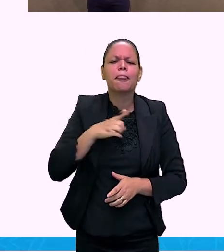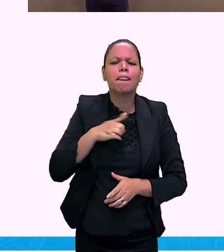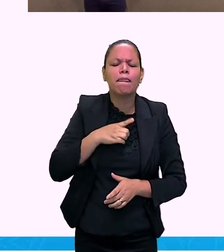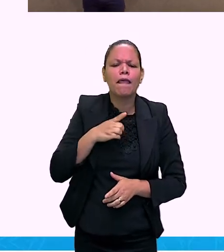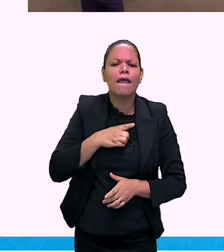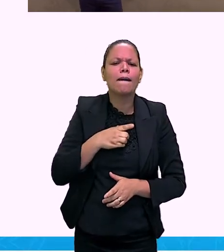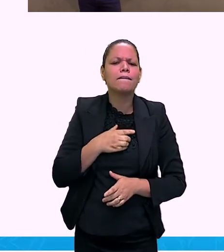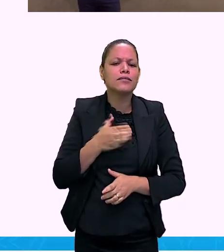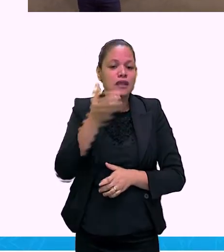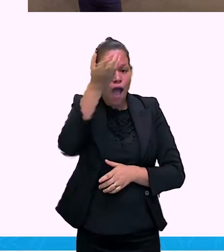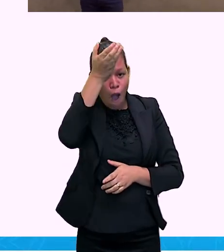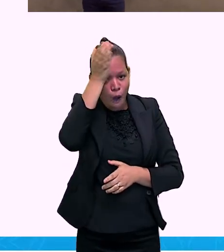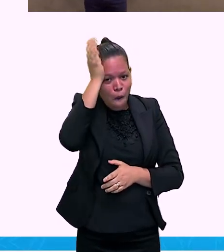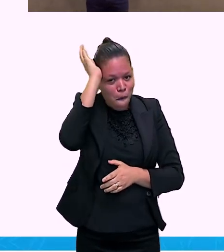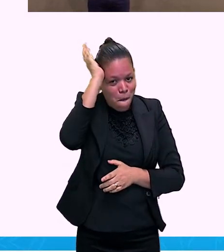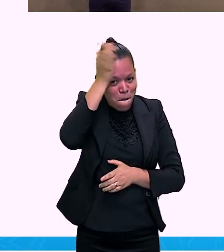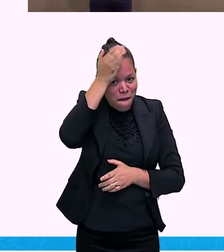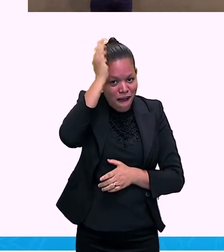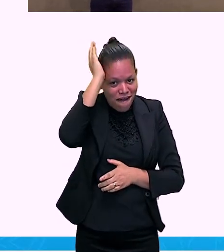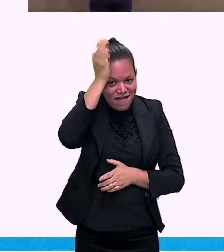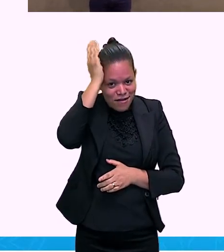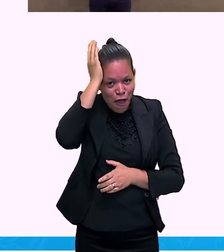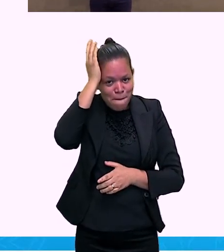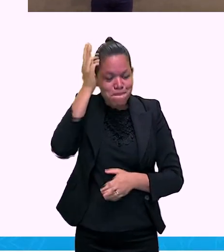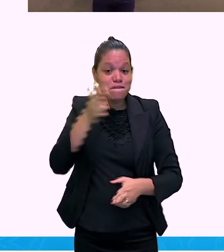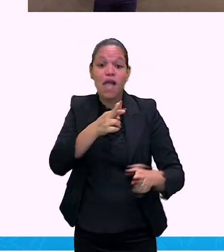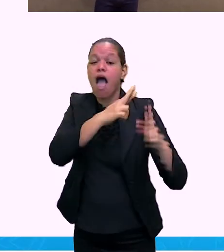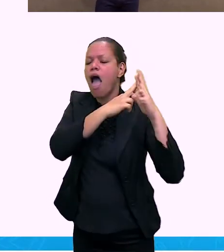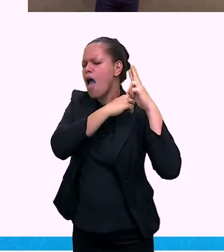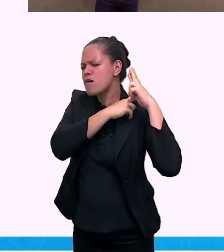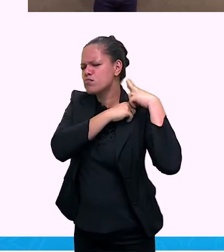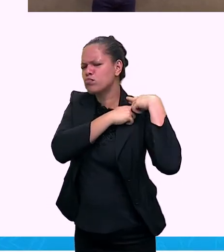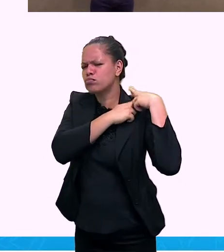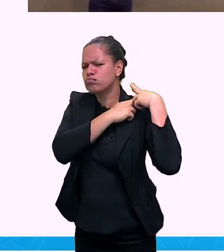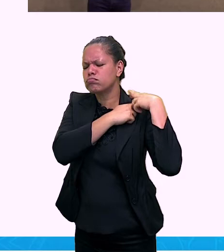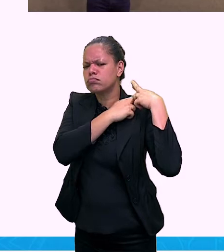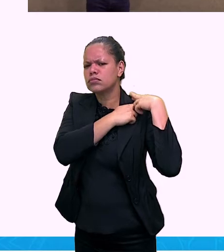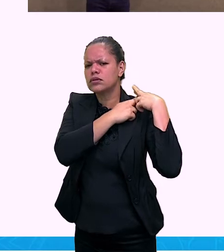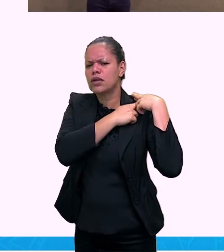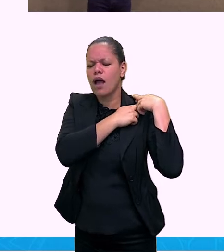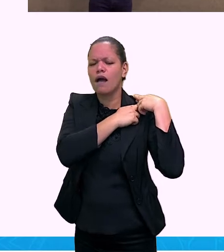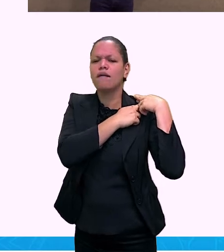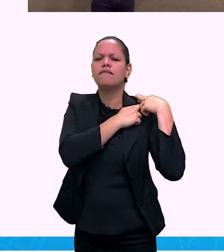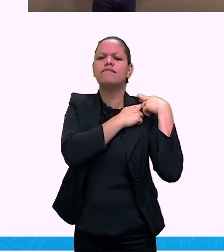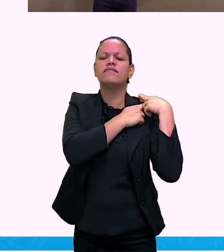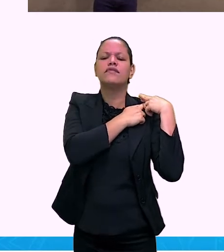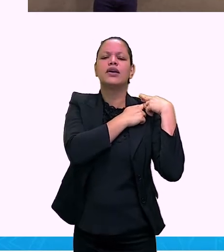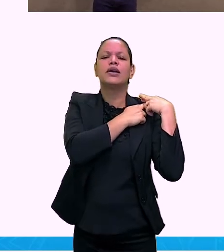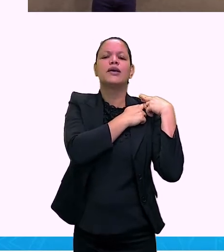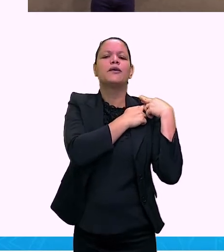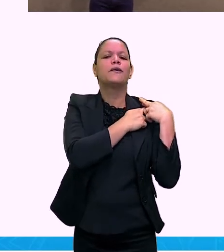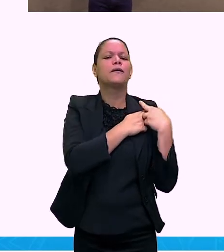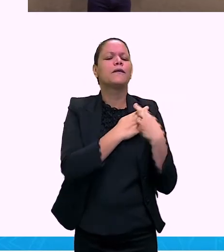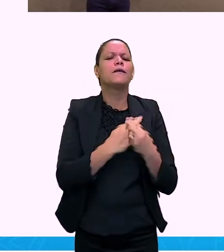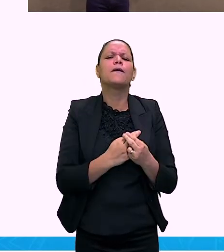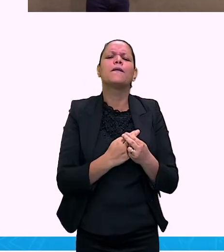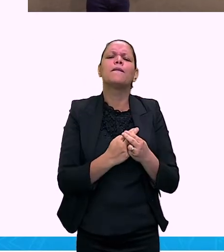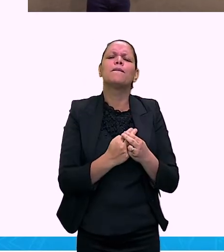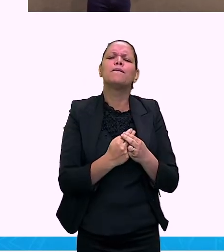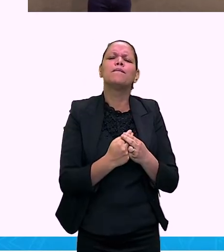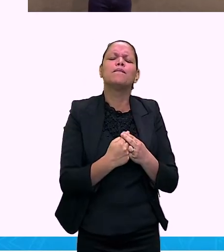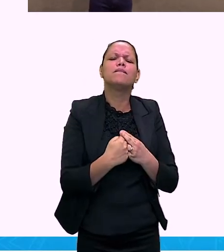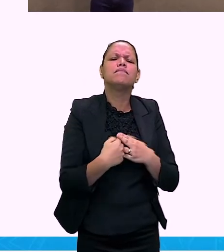o pajé, ele era responsável, aquela pessoa da tribo, que era responsável por passar todos